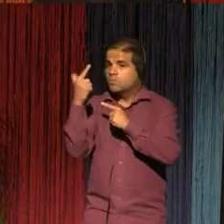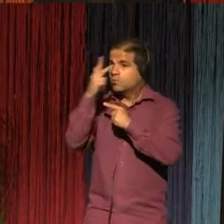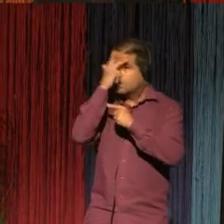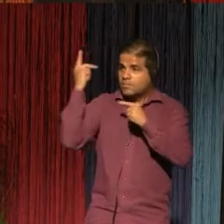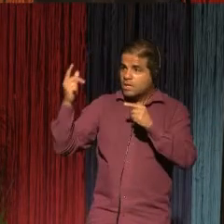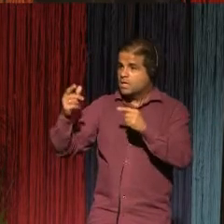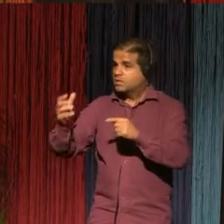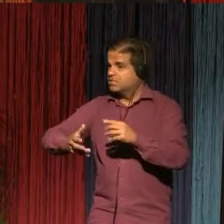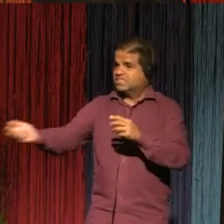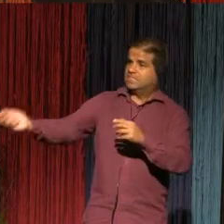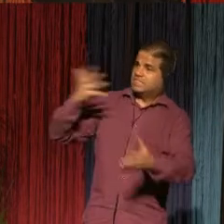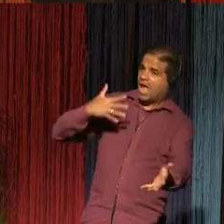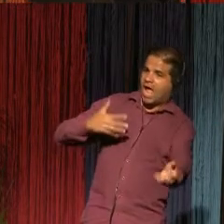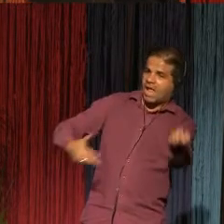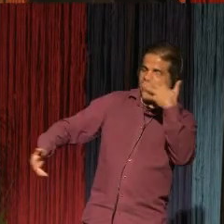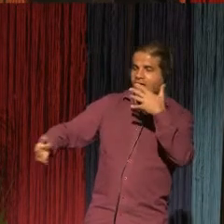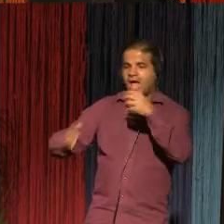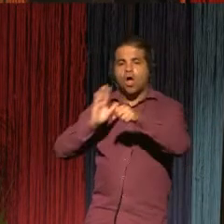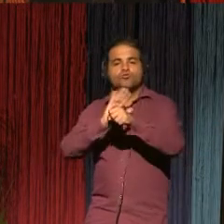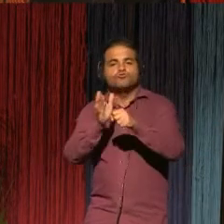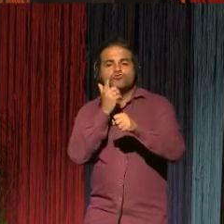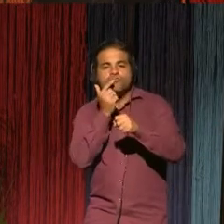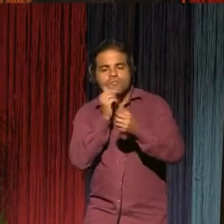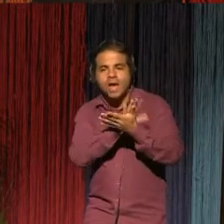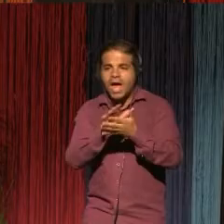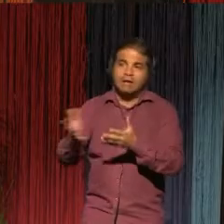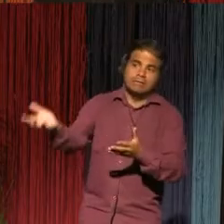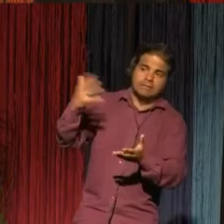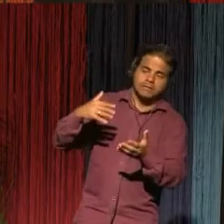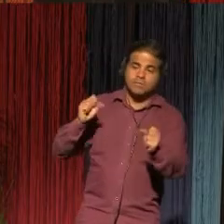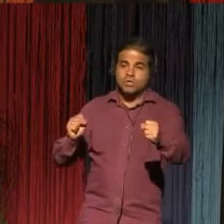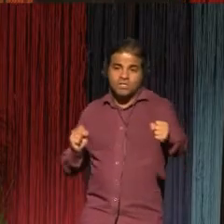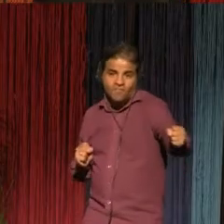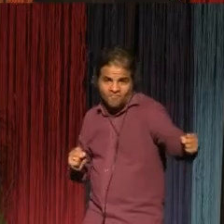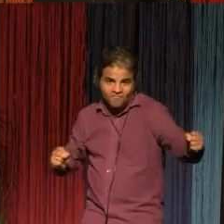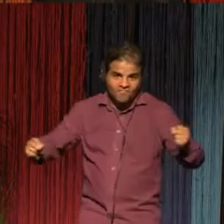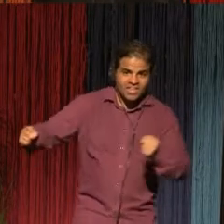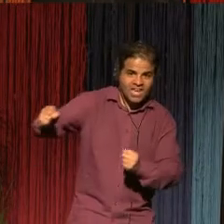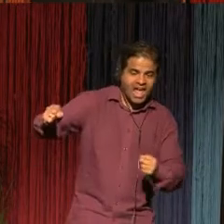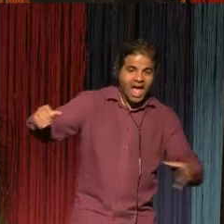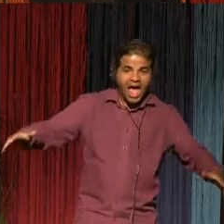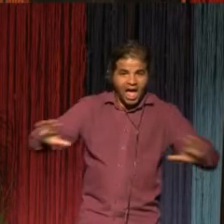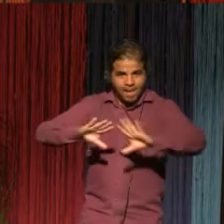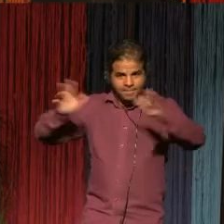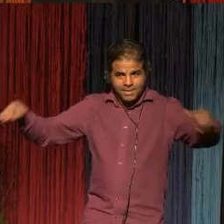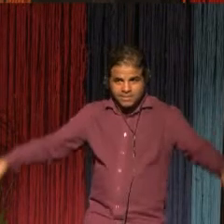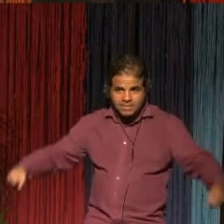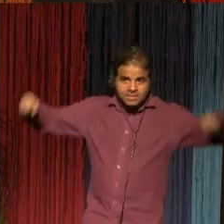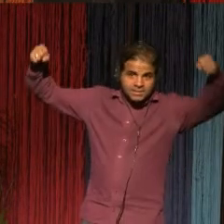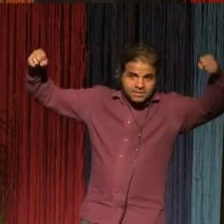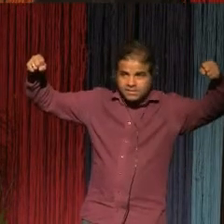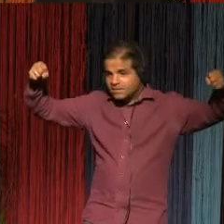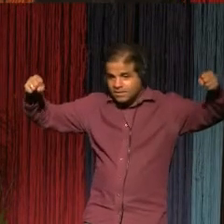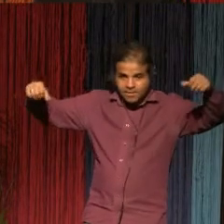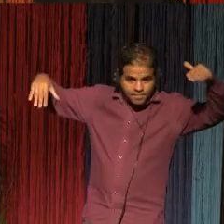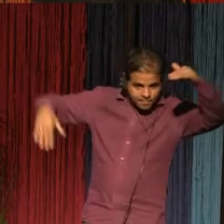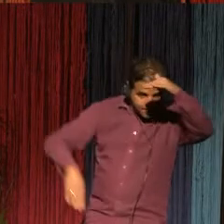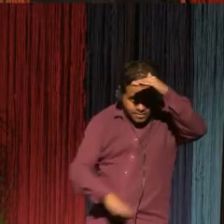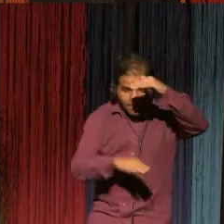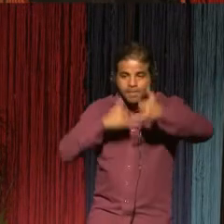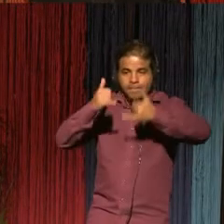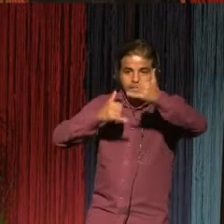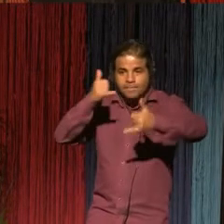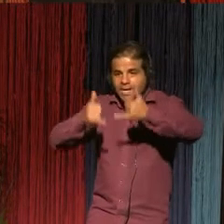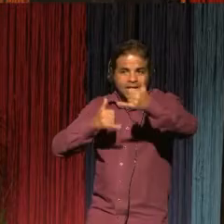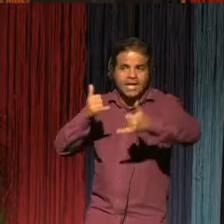te jogando um tomate, por exemplo. Você pode virar a mesa de cabeça para baixo e brincar de ferradura. Você pode